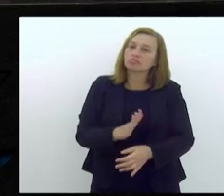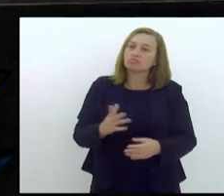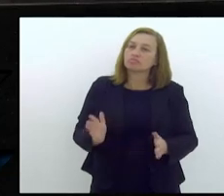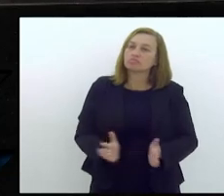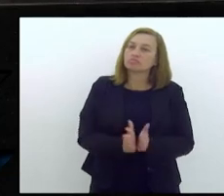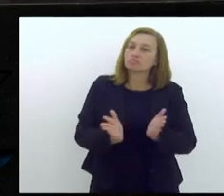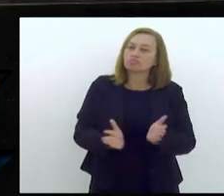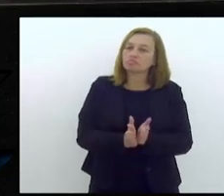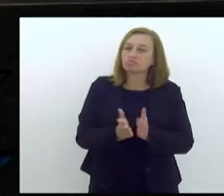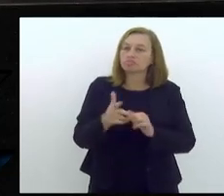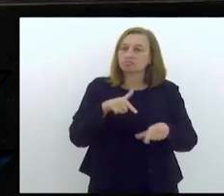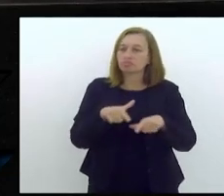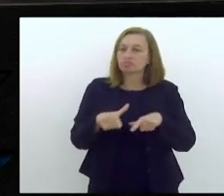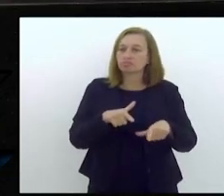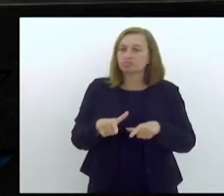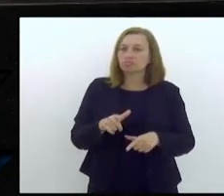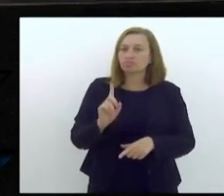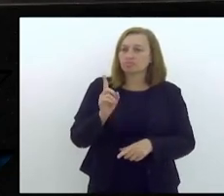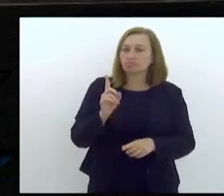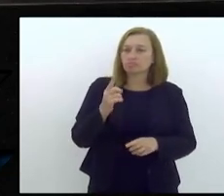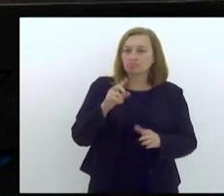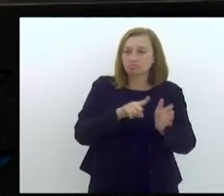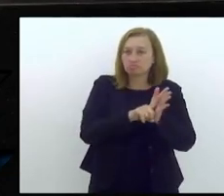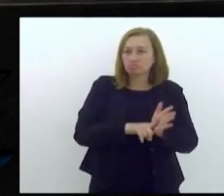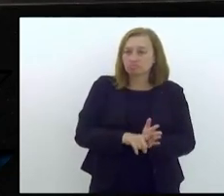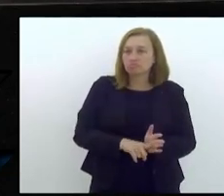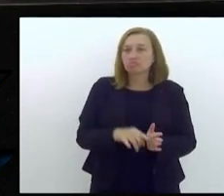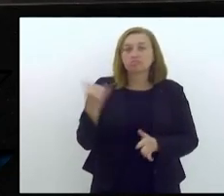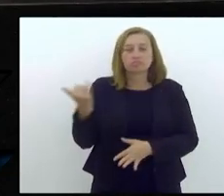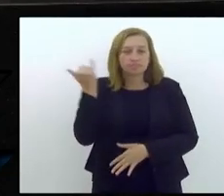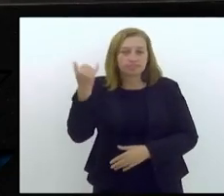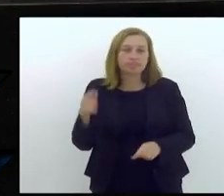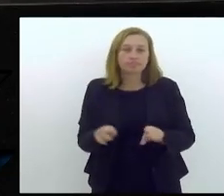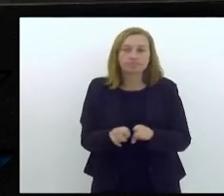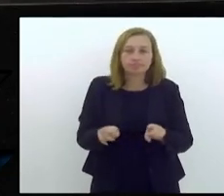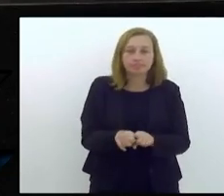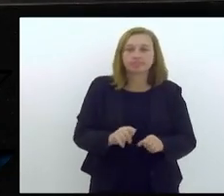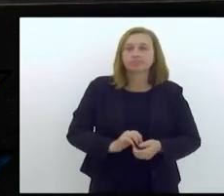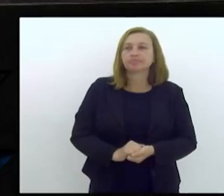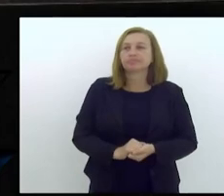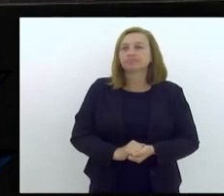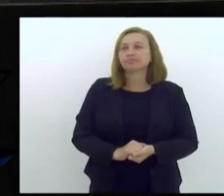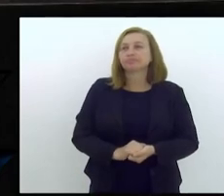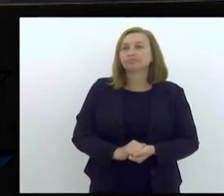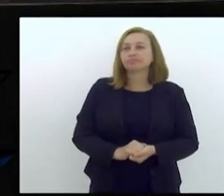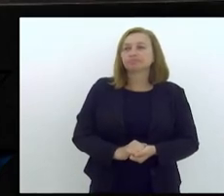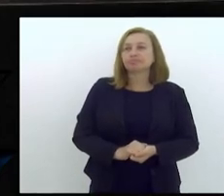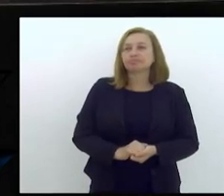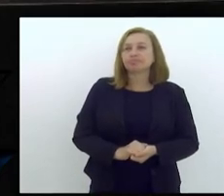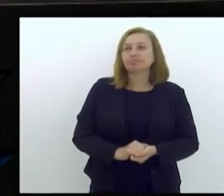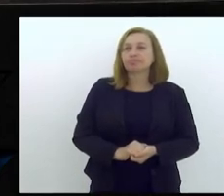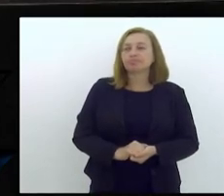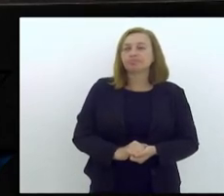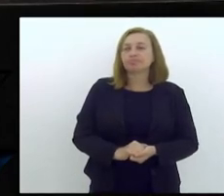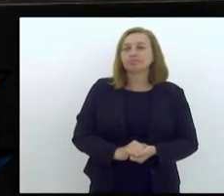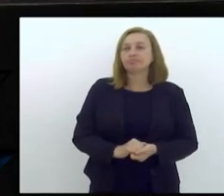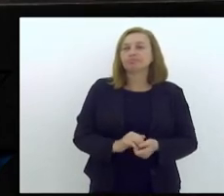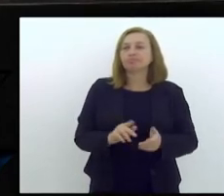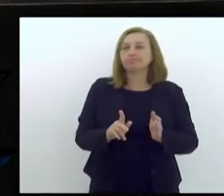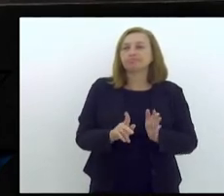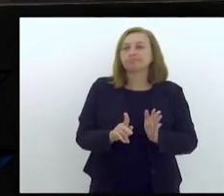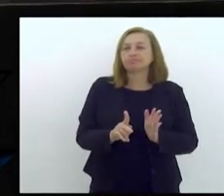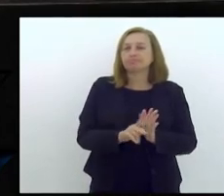não assim não fez a revisão é importante também estabelecer que o projeto ele